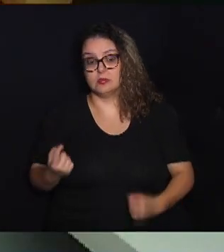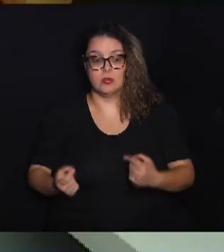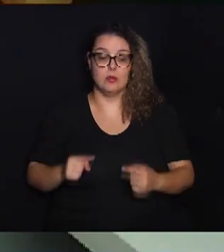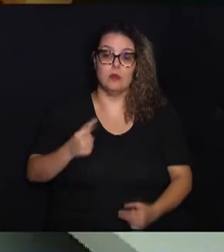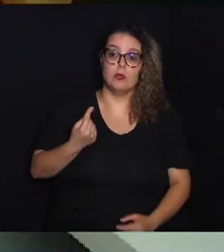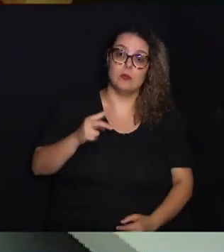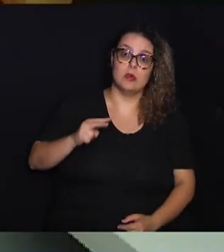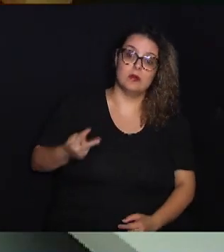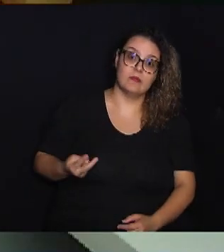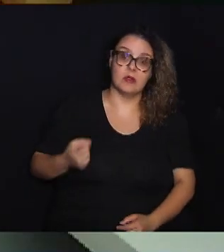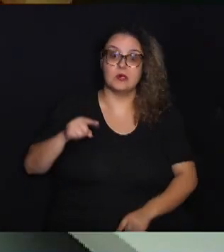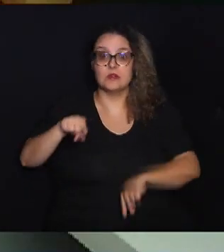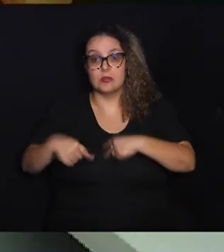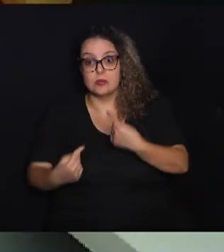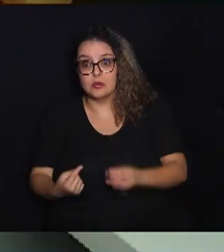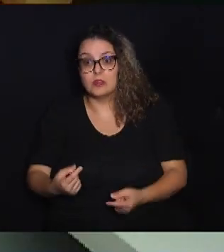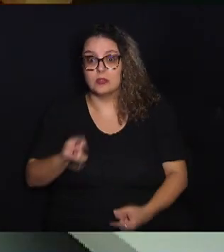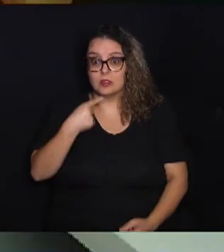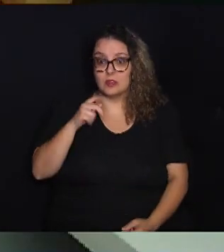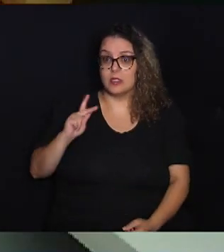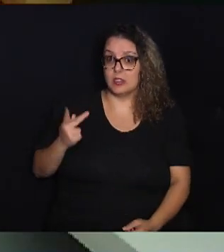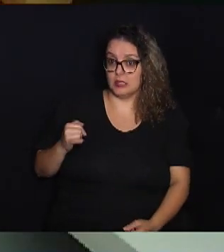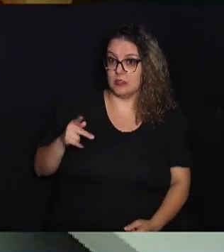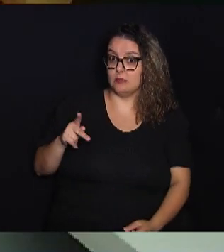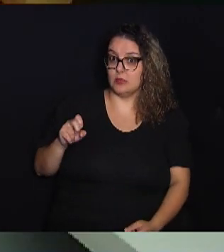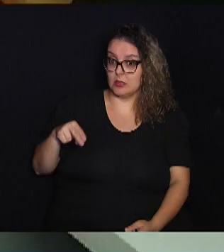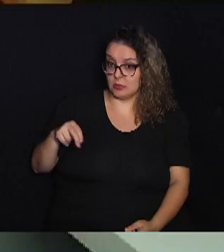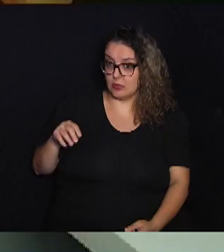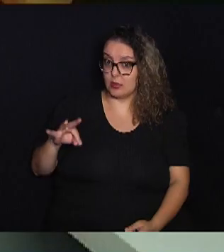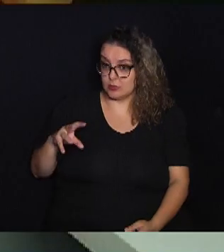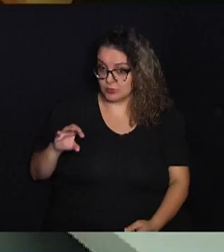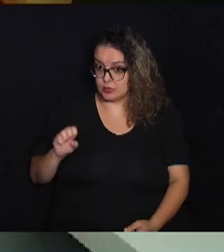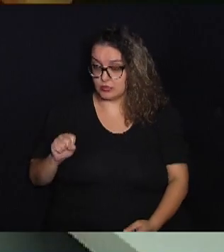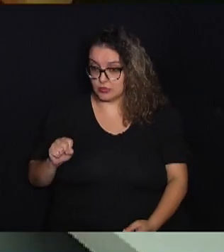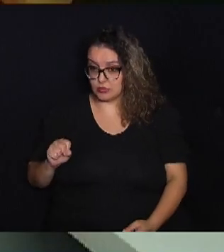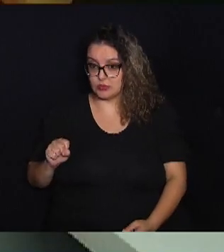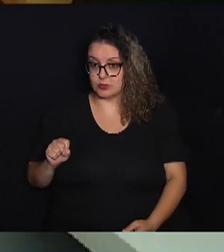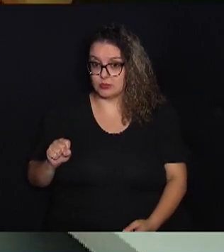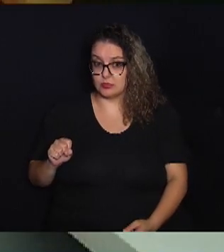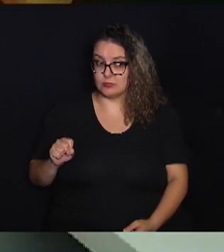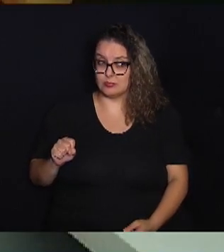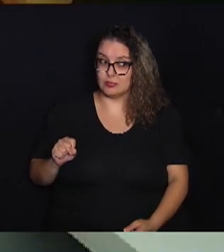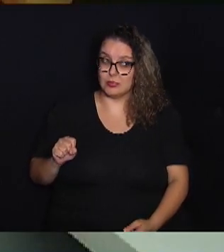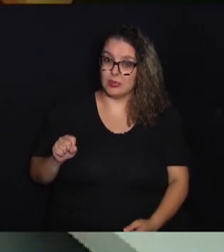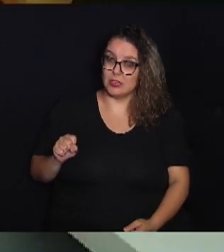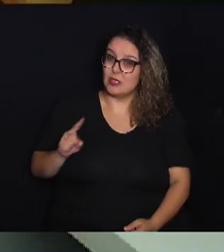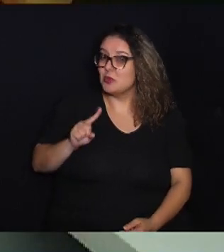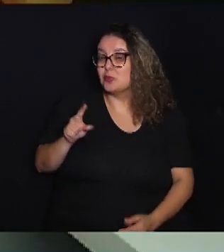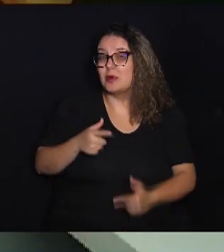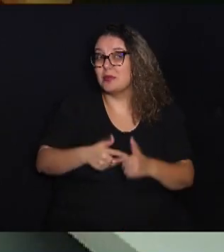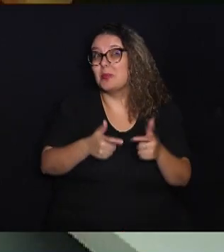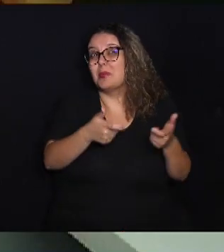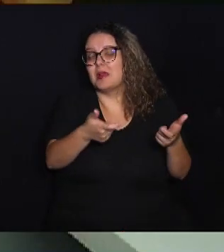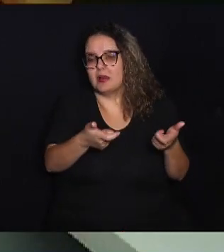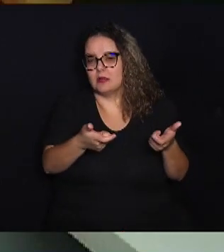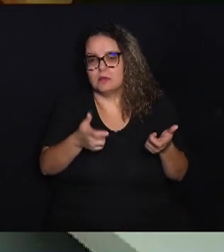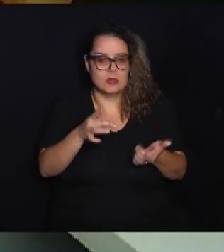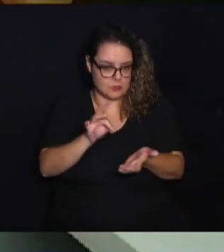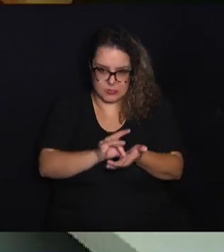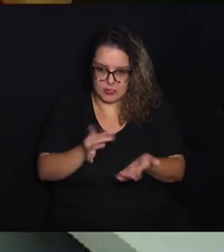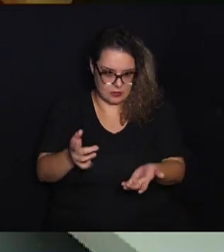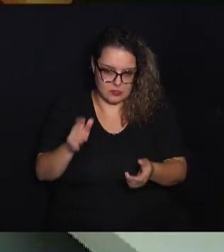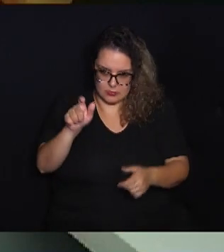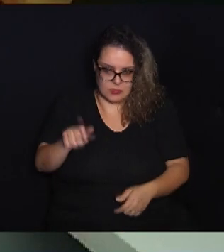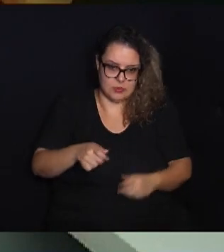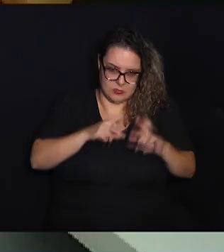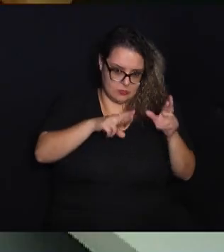usa um remédio hipnótico, que a gente chama, que são esses para dormir, isso não é muito problemático, né? E de fato a pessoa precisa dormir. Porque,